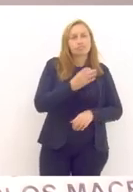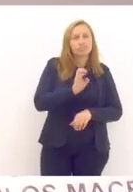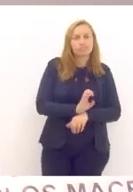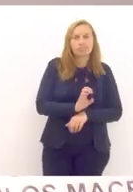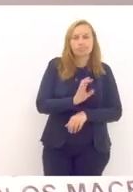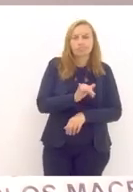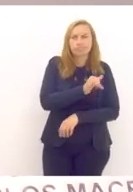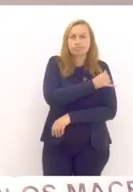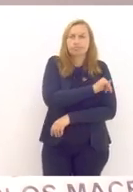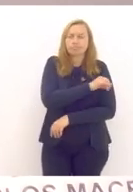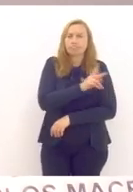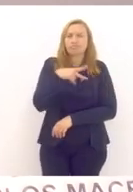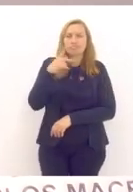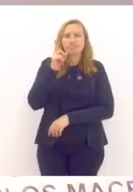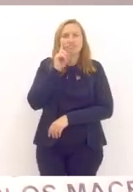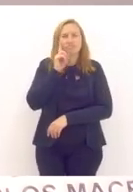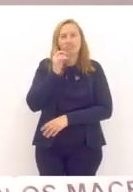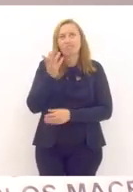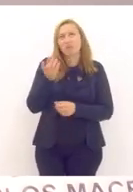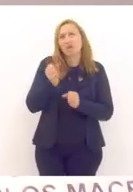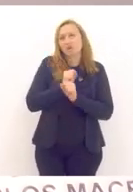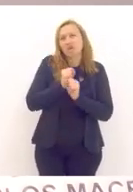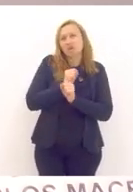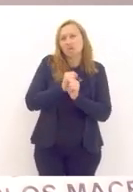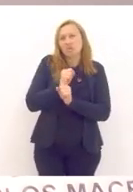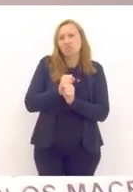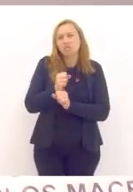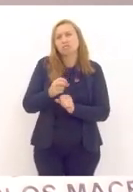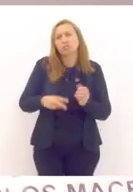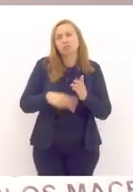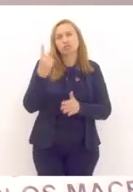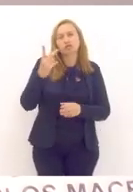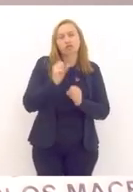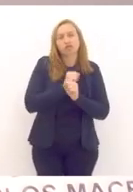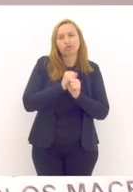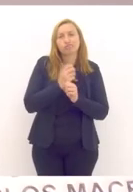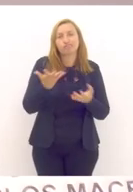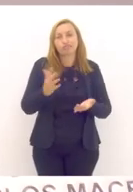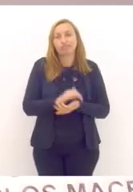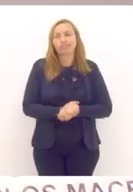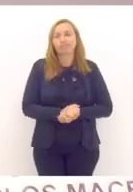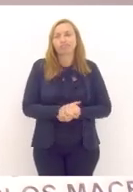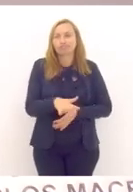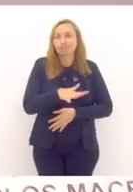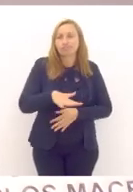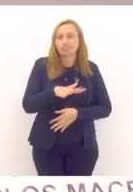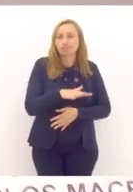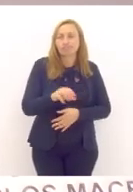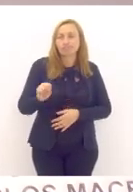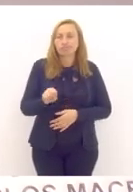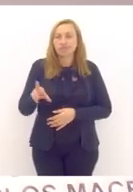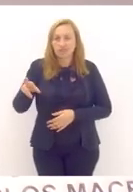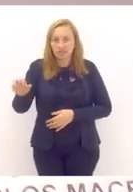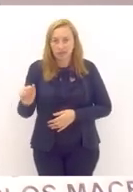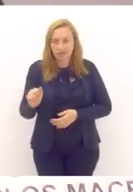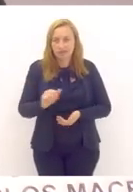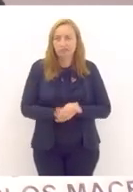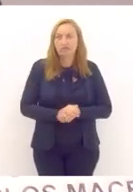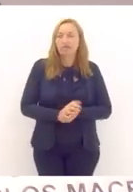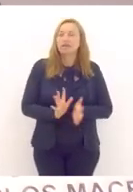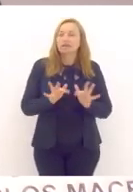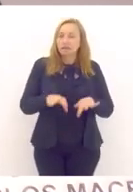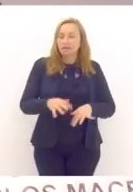digo esporadicamente, é todo ano e às vezes duas vezes por ano, sobretudo na região serrana. Encerro